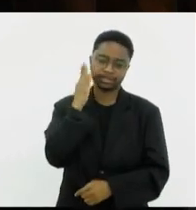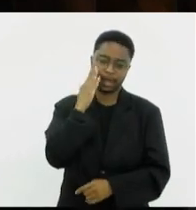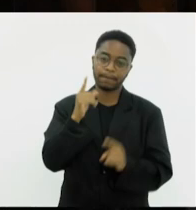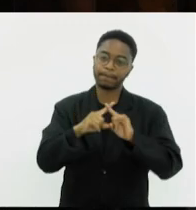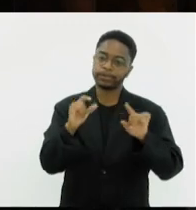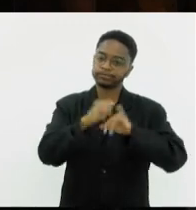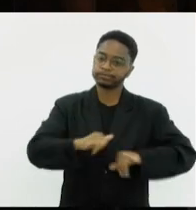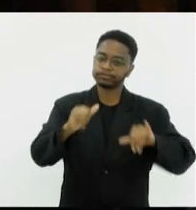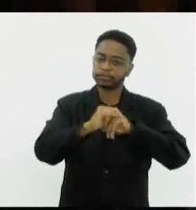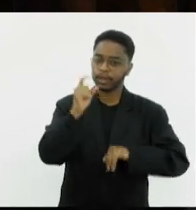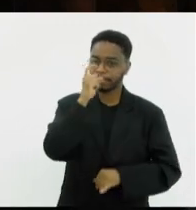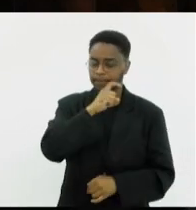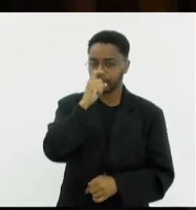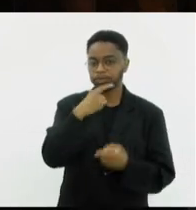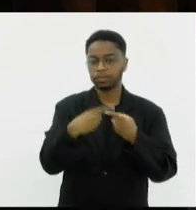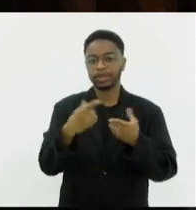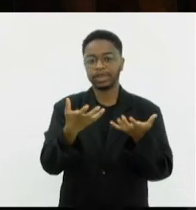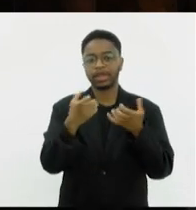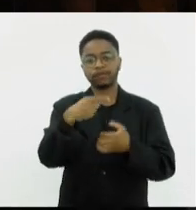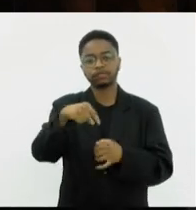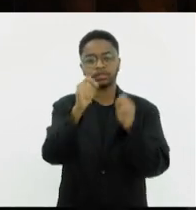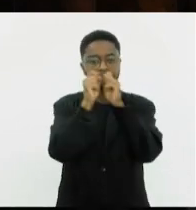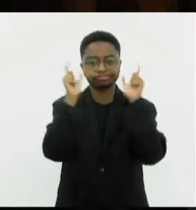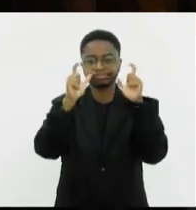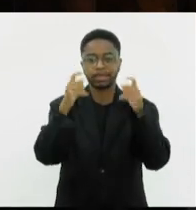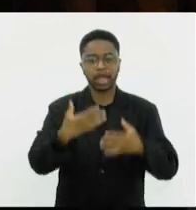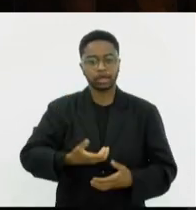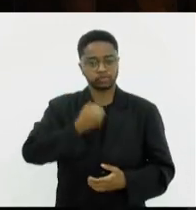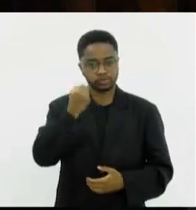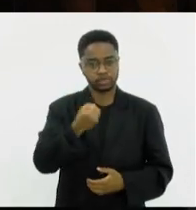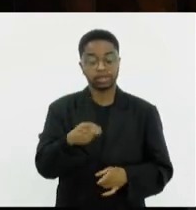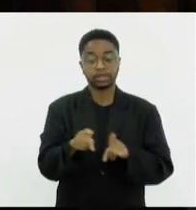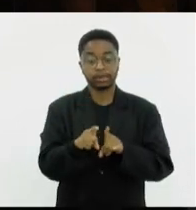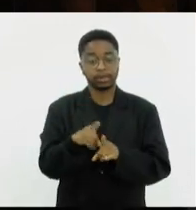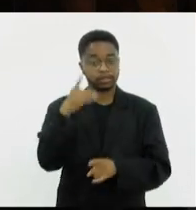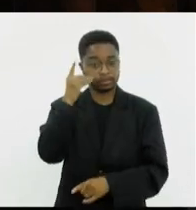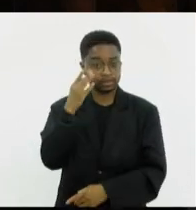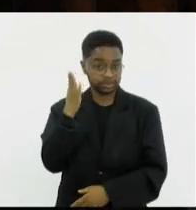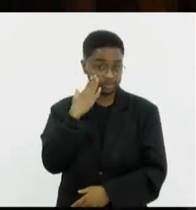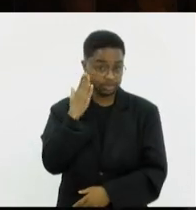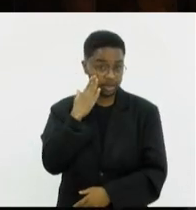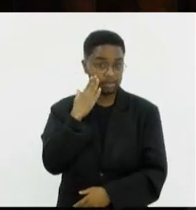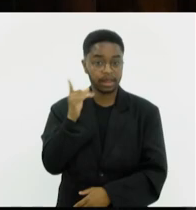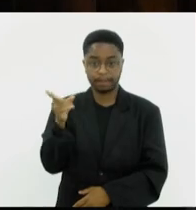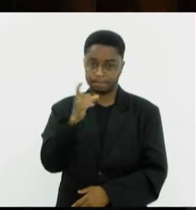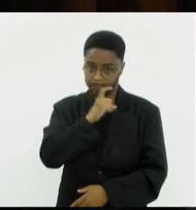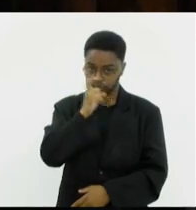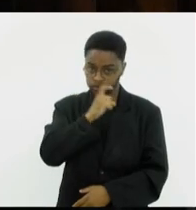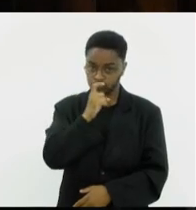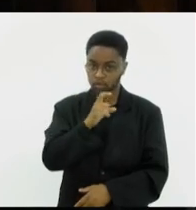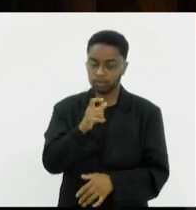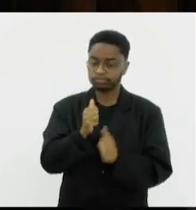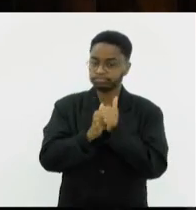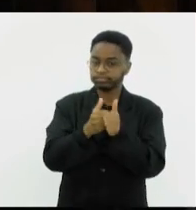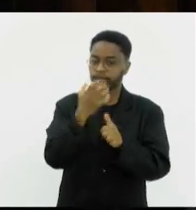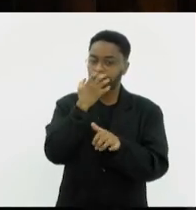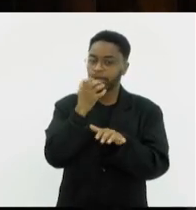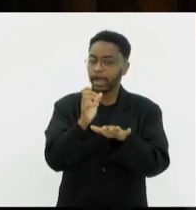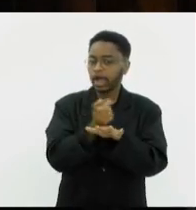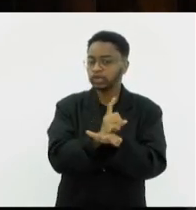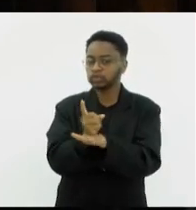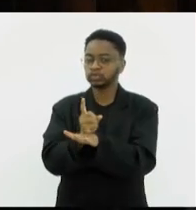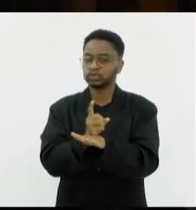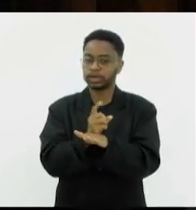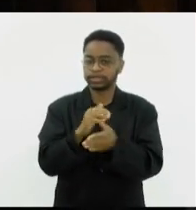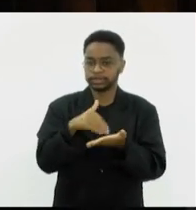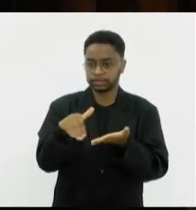mente para despertar pavor em você. Assim como o deputado sabe, o mentiroso, cachorrinho da secretária,